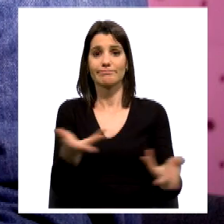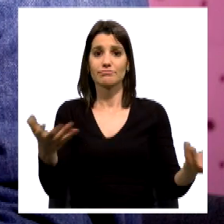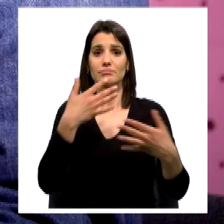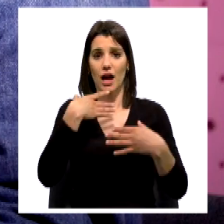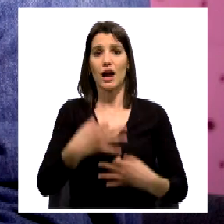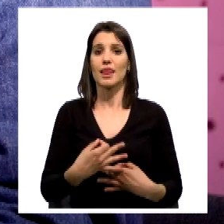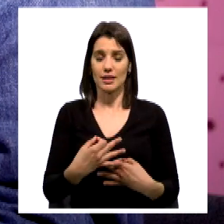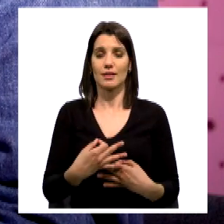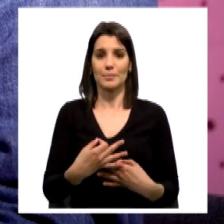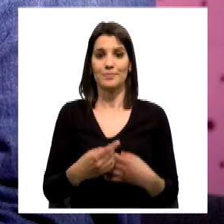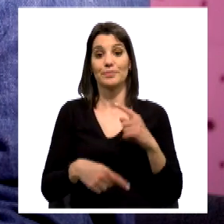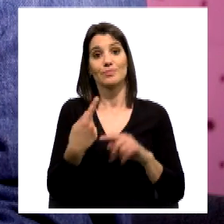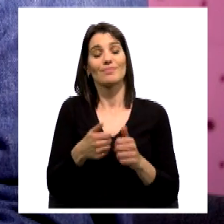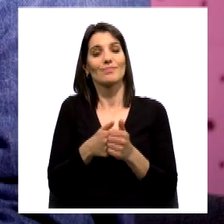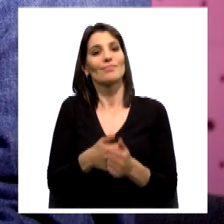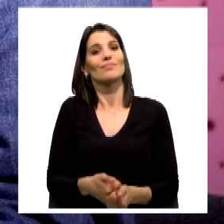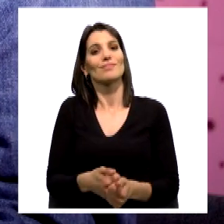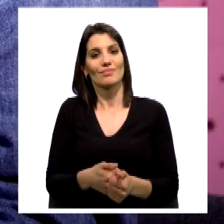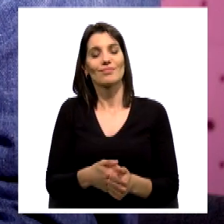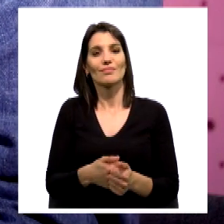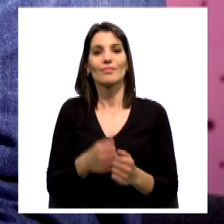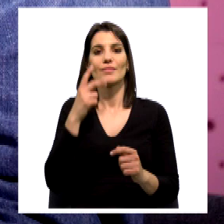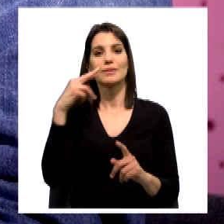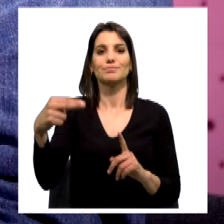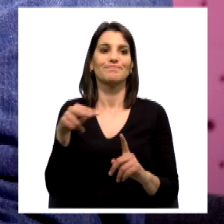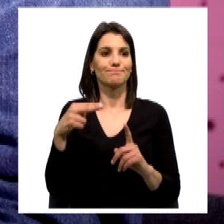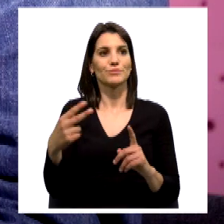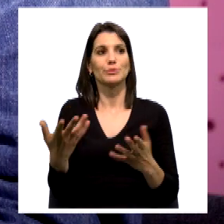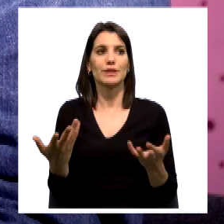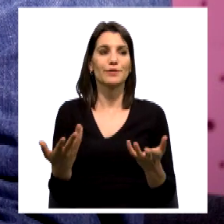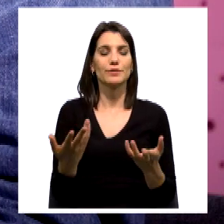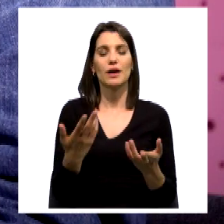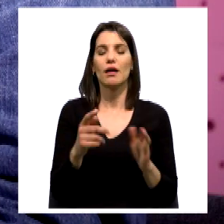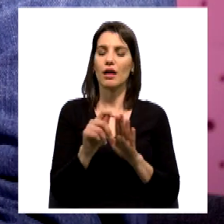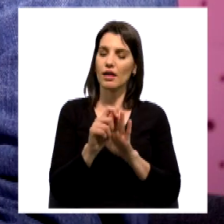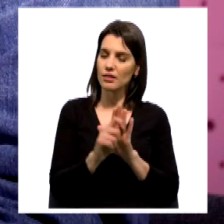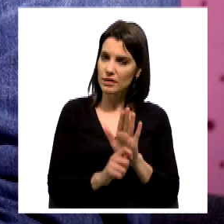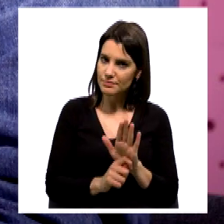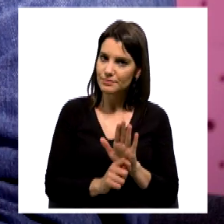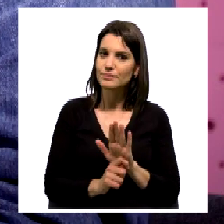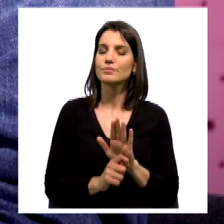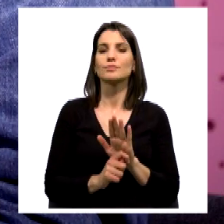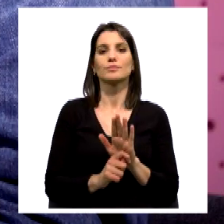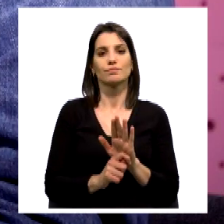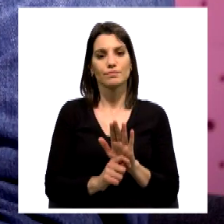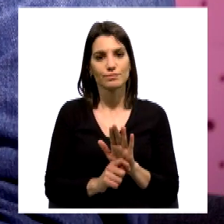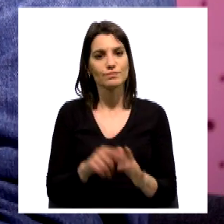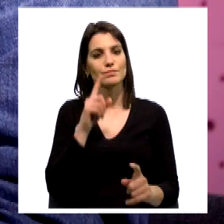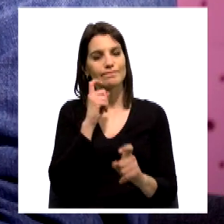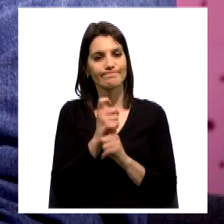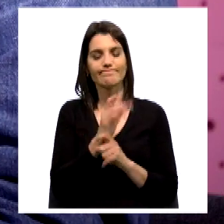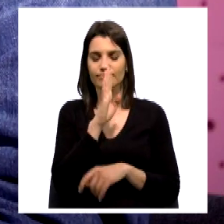com que acreditavam. E depois cumpriam, de um ponto de vista extremamente ético